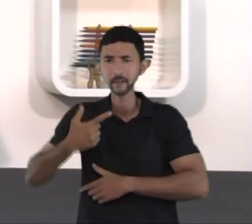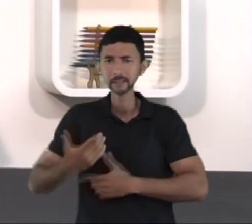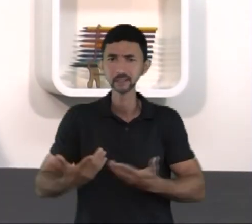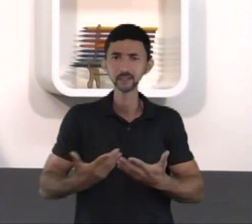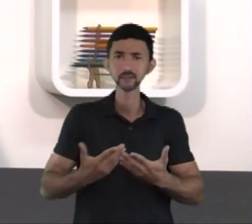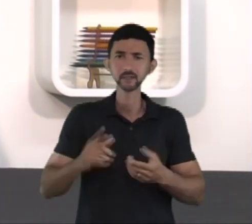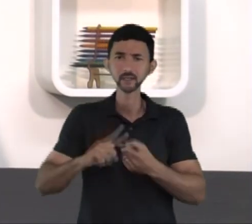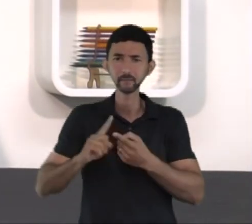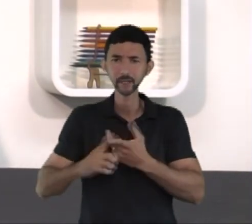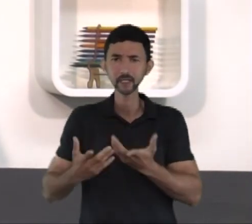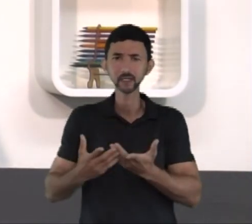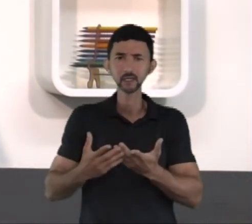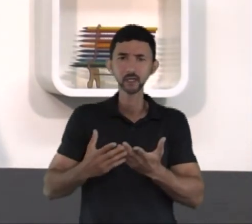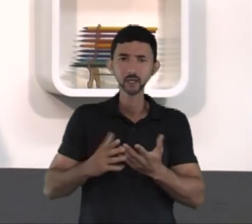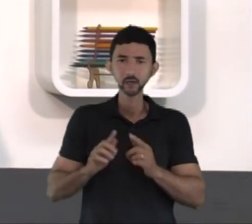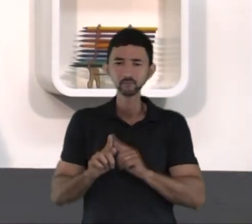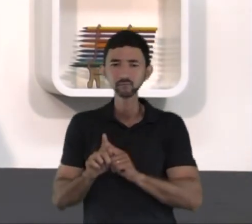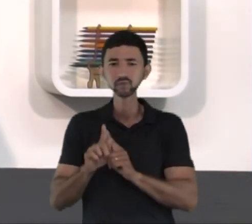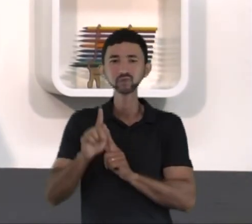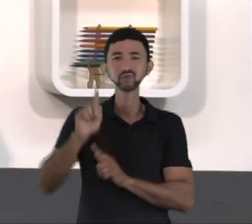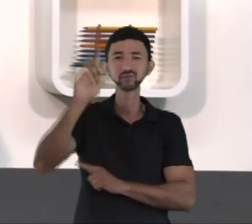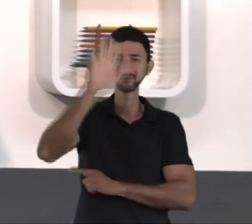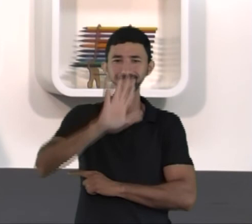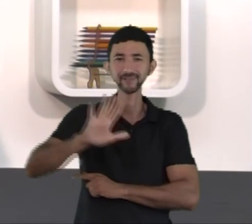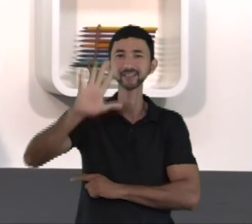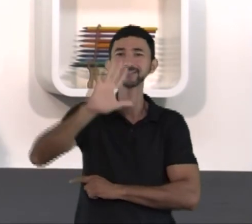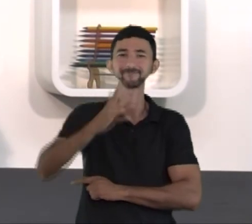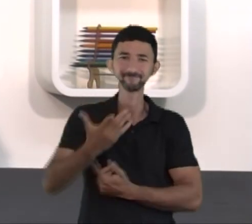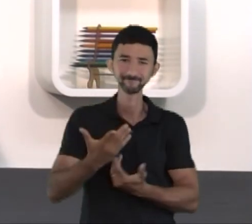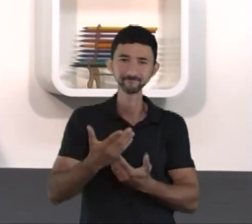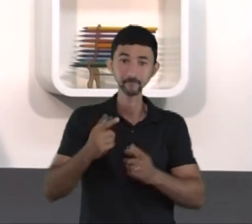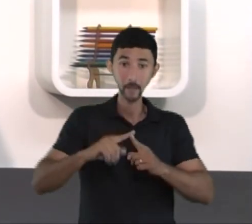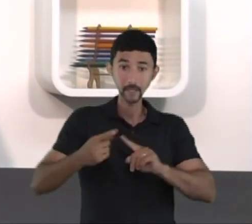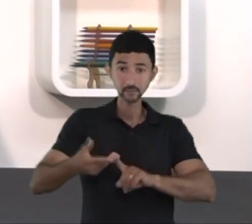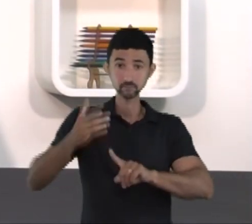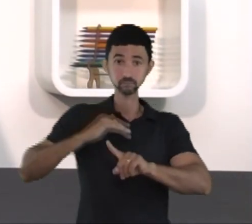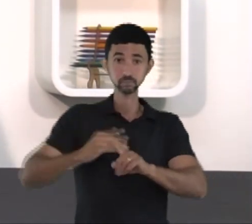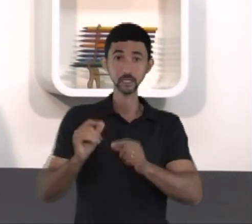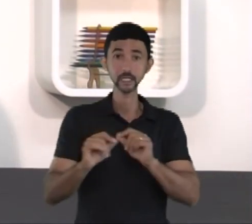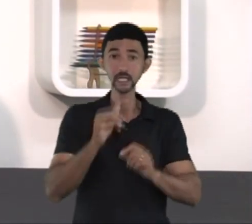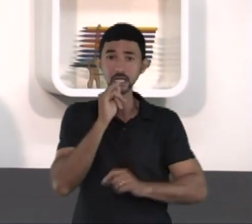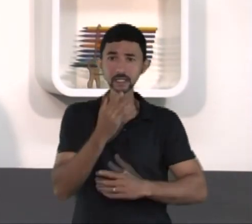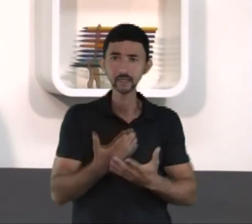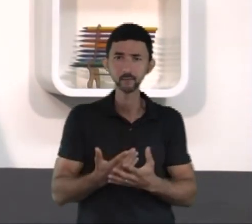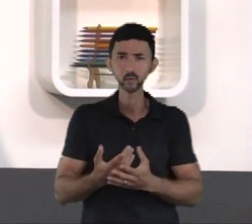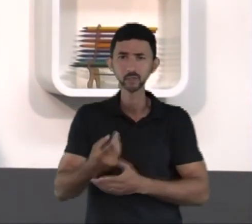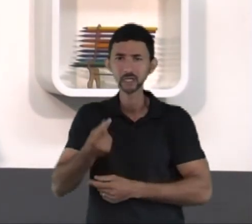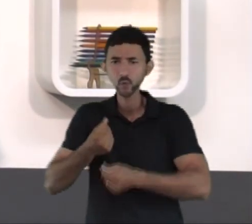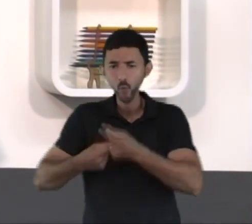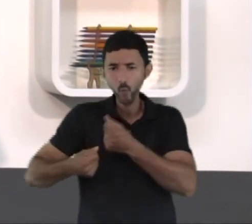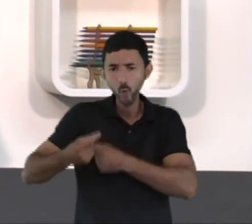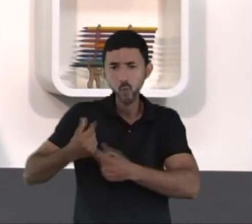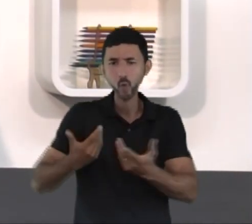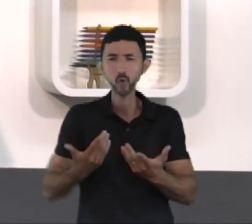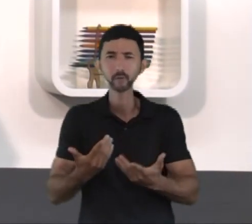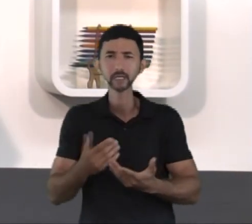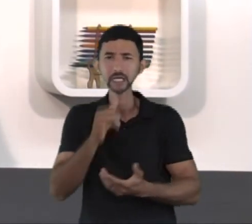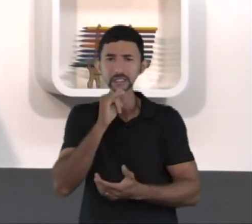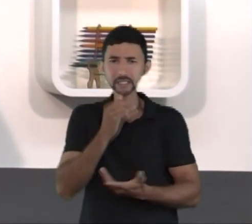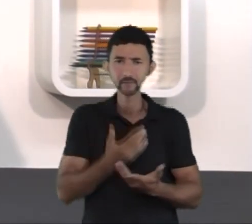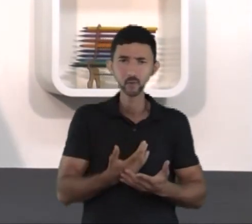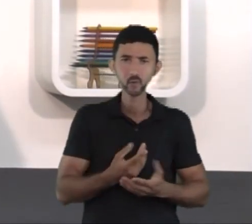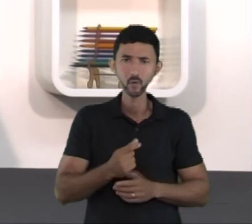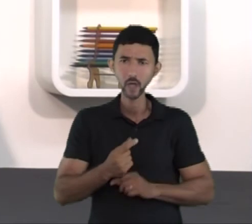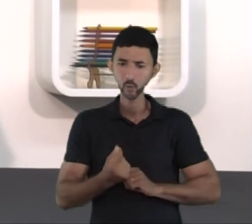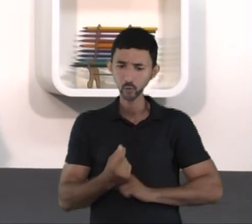e espacial, né? Só que por trás também dessa corrida armamentista espacial, a gente tem uma corrida econômica, ou seja, eu tenho que manter a minha